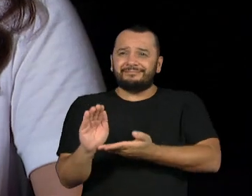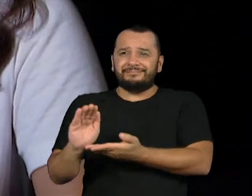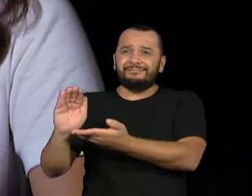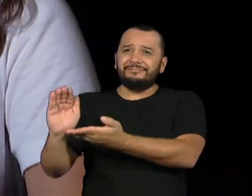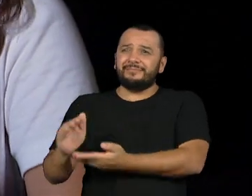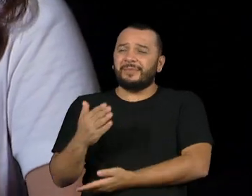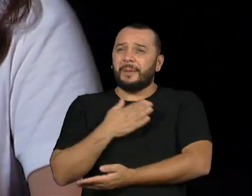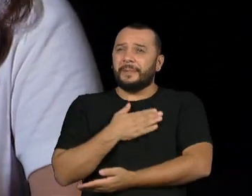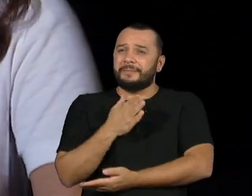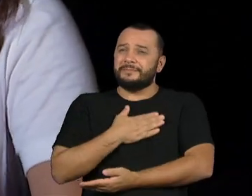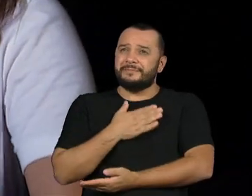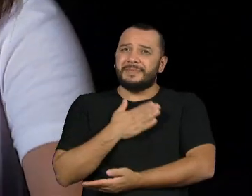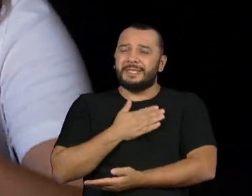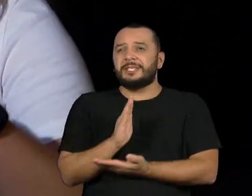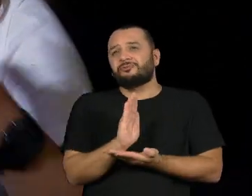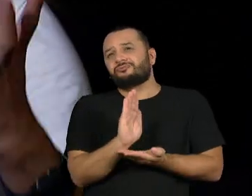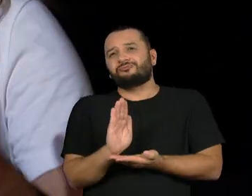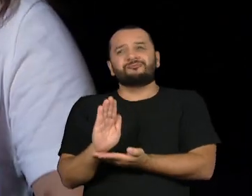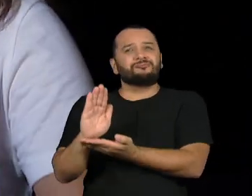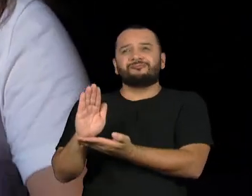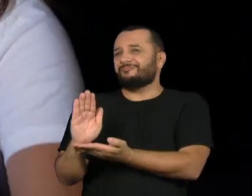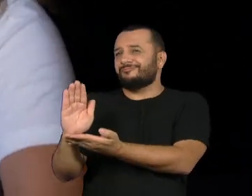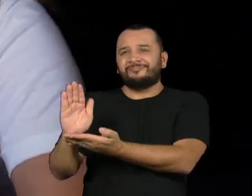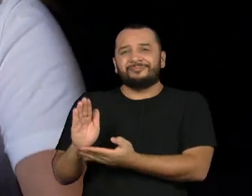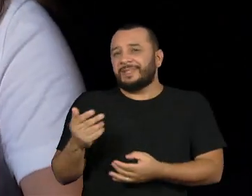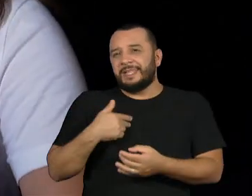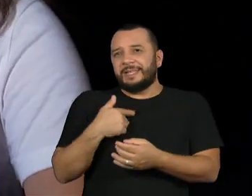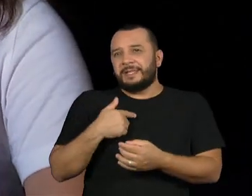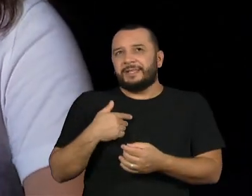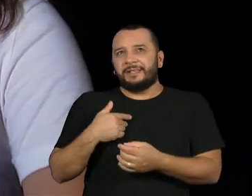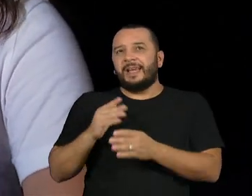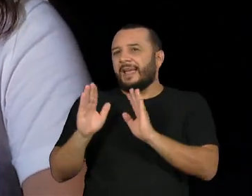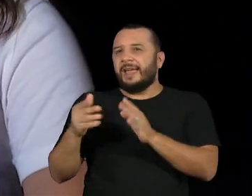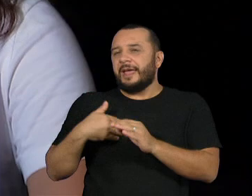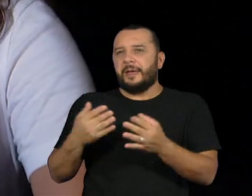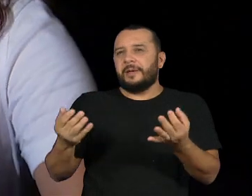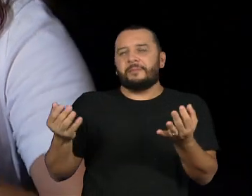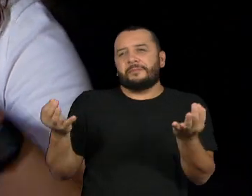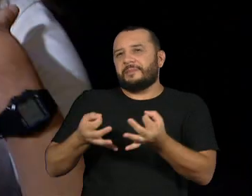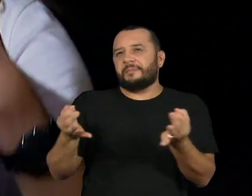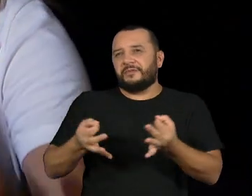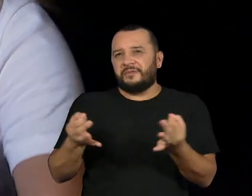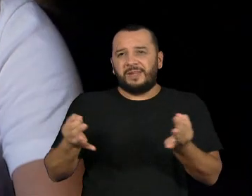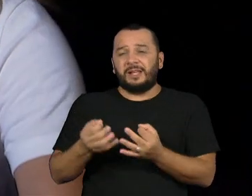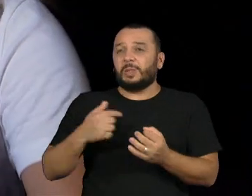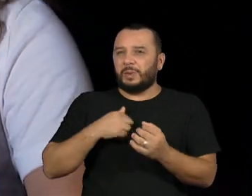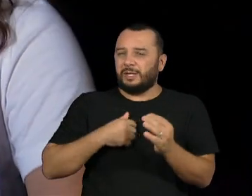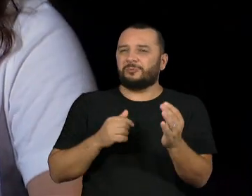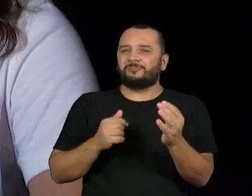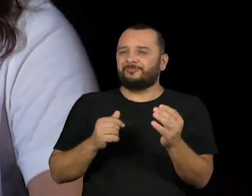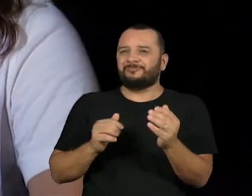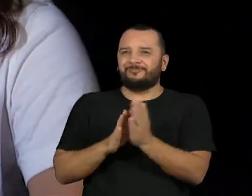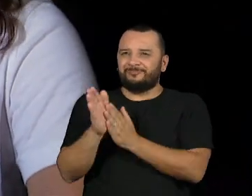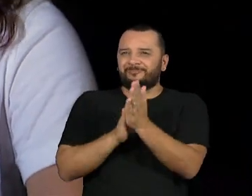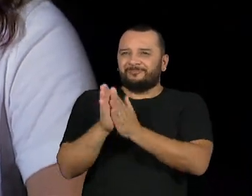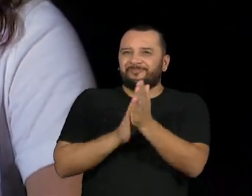mim seria o barco ideal da conclusão dos meus estudos. Então eu tinha todas as expectativas colocadas nesse projeto. Eu